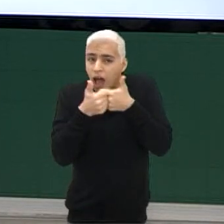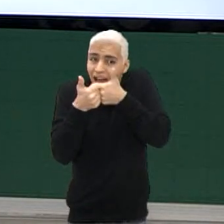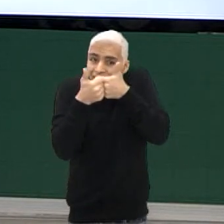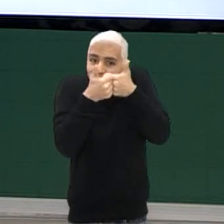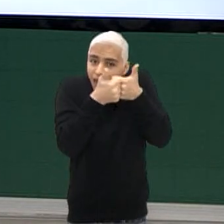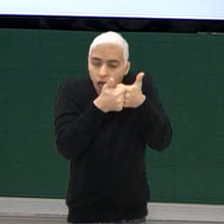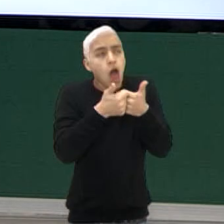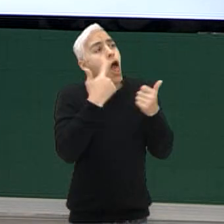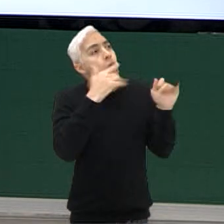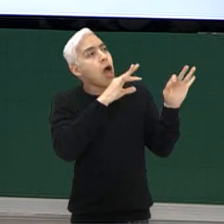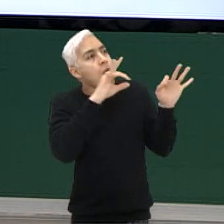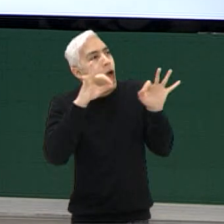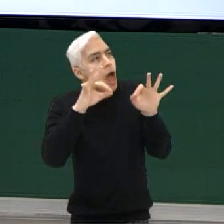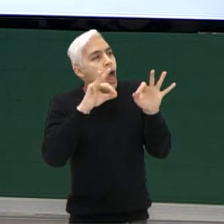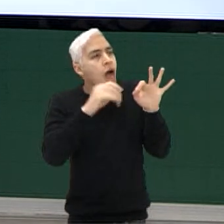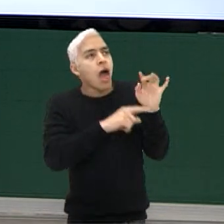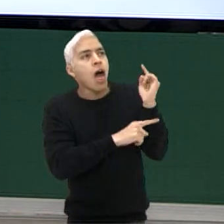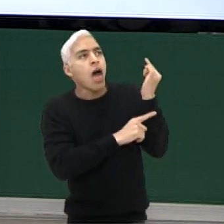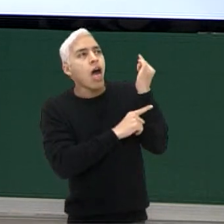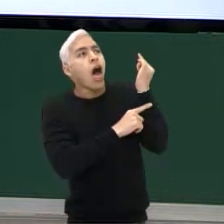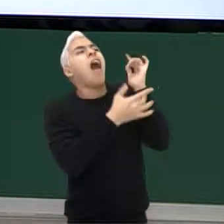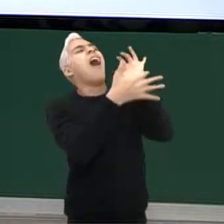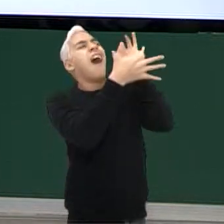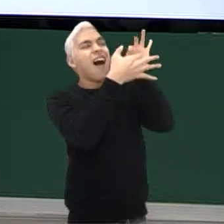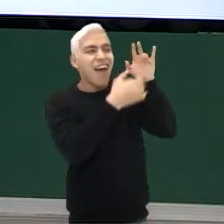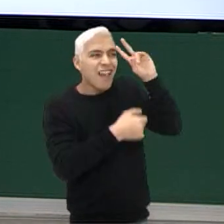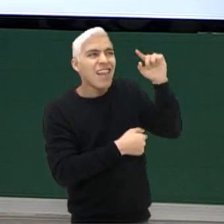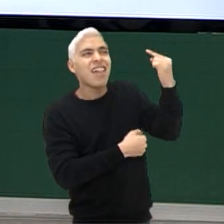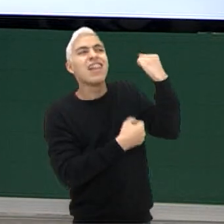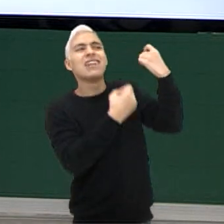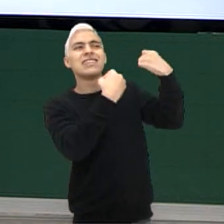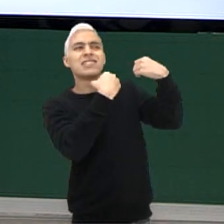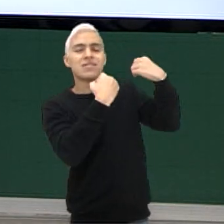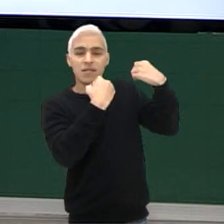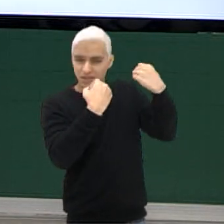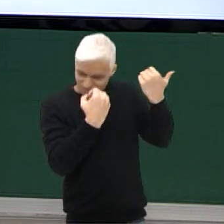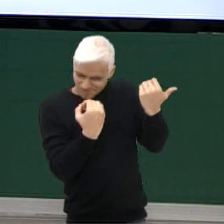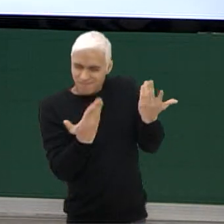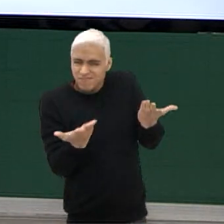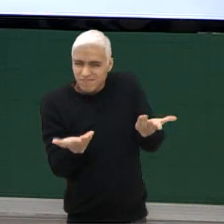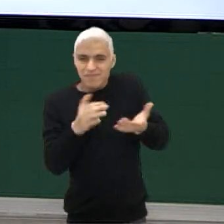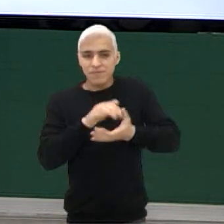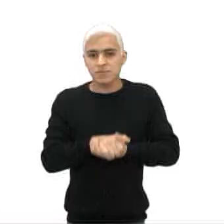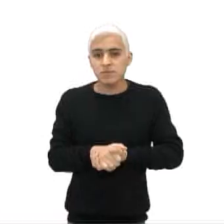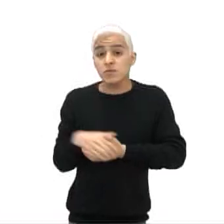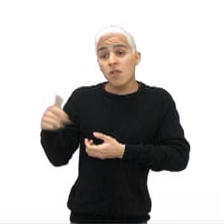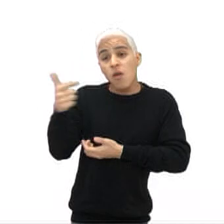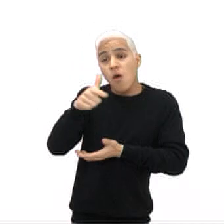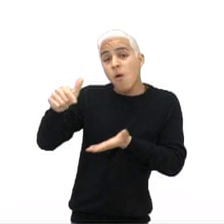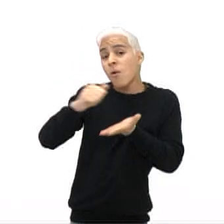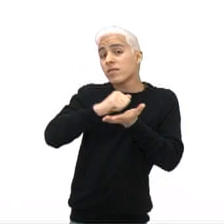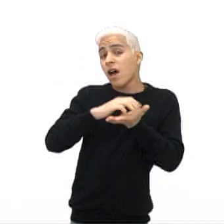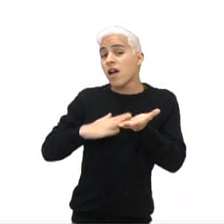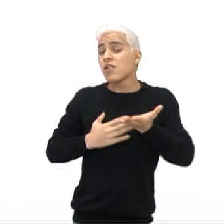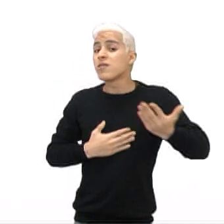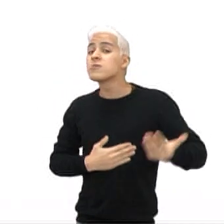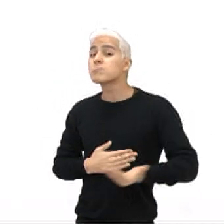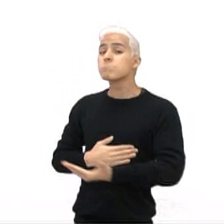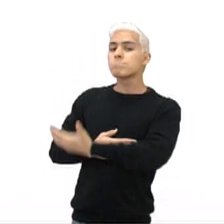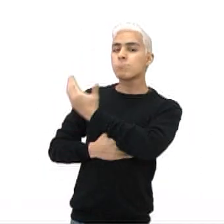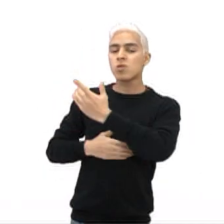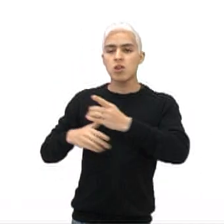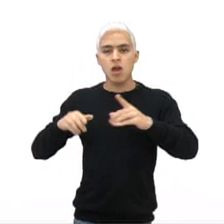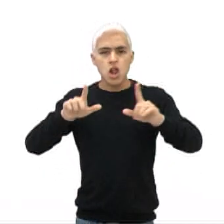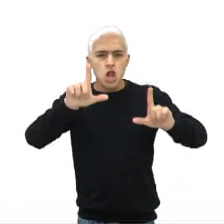e ir lembrando daquilo que já foi ensinado. Temos aqui, uma outra atividade, só que agora com um